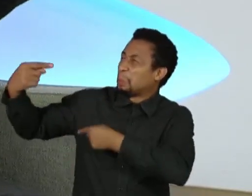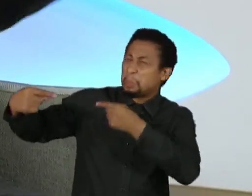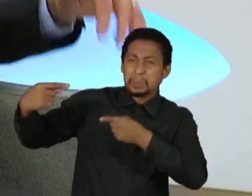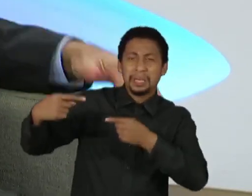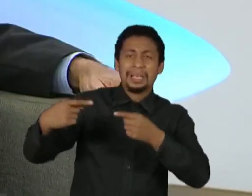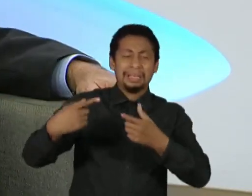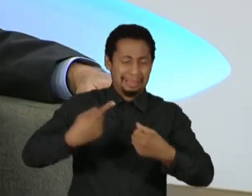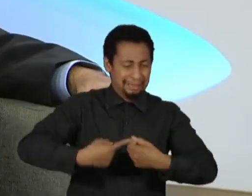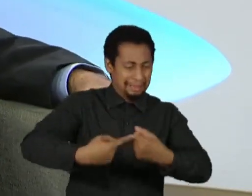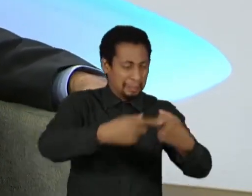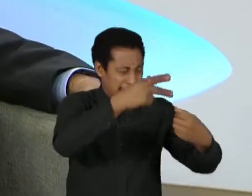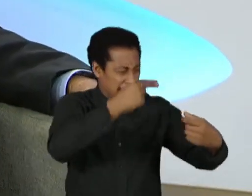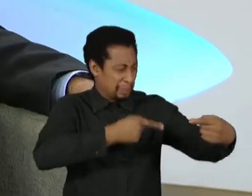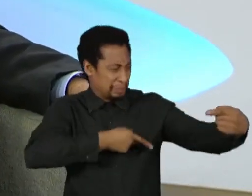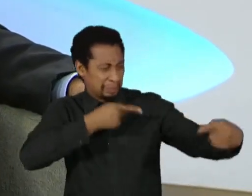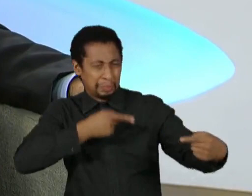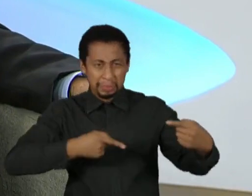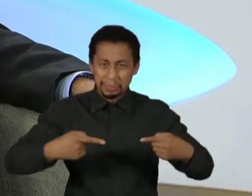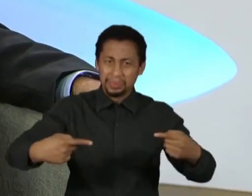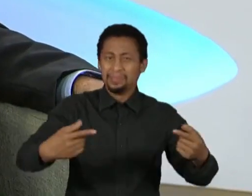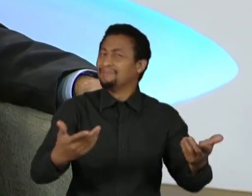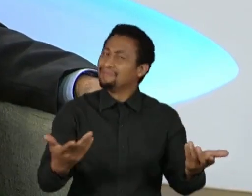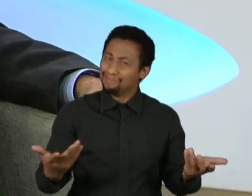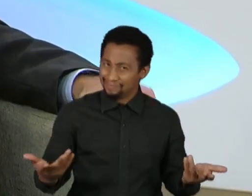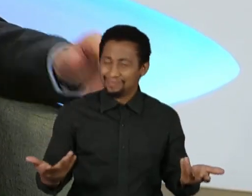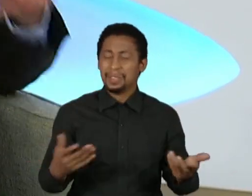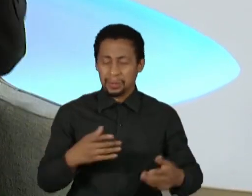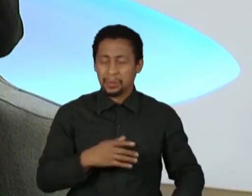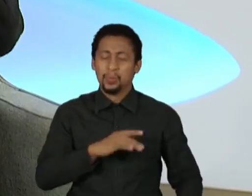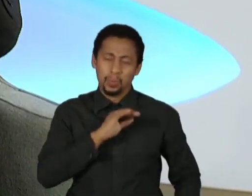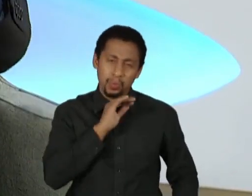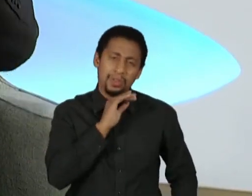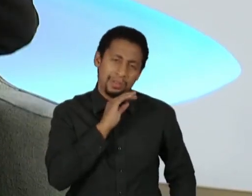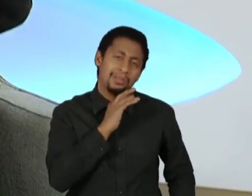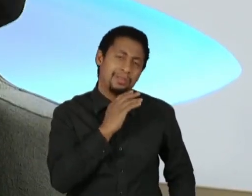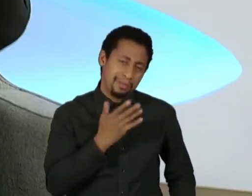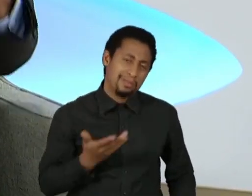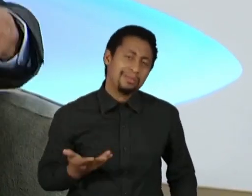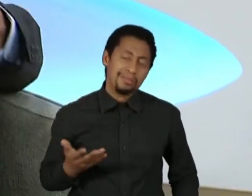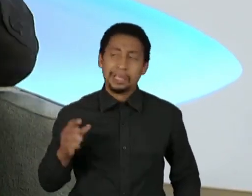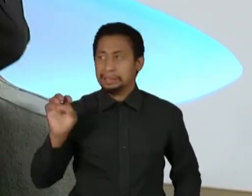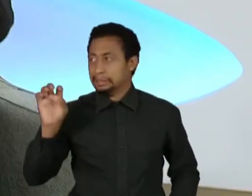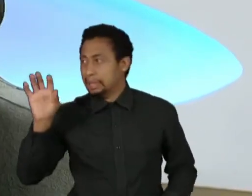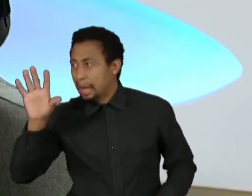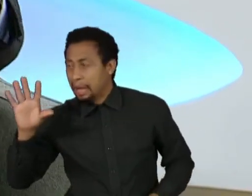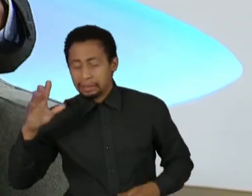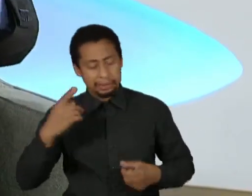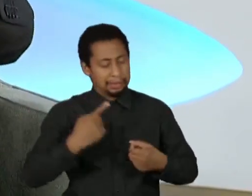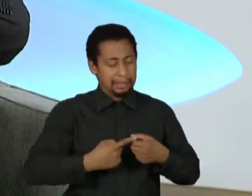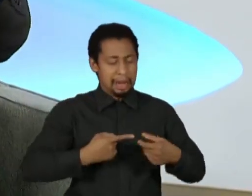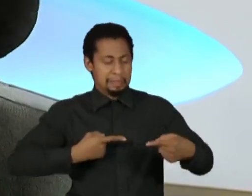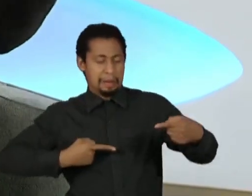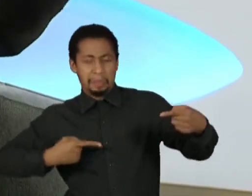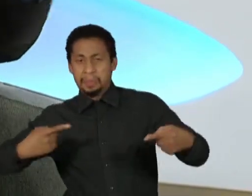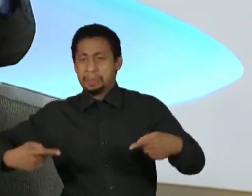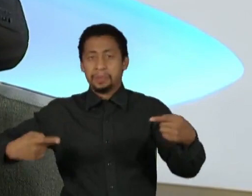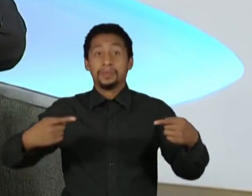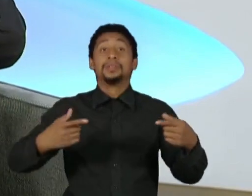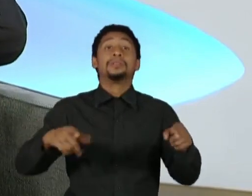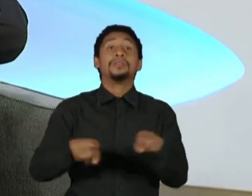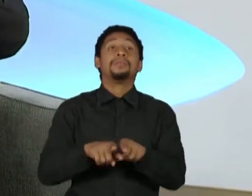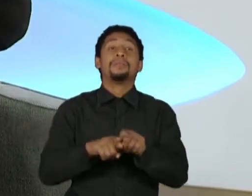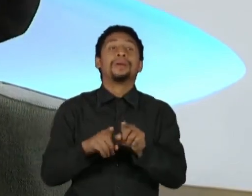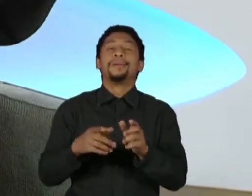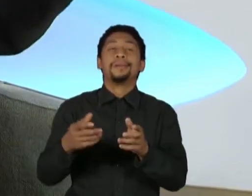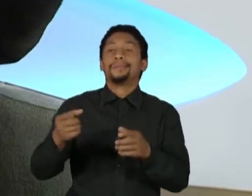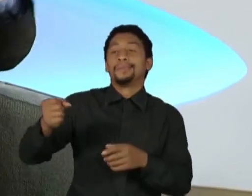isso tudo é muito ruim é muito ruim muito as contribuições de Seguridade que